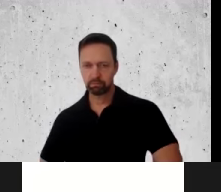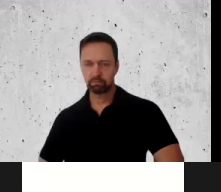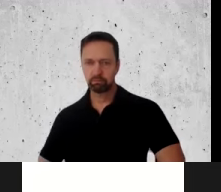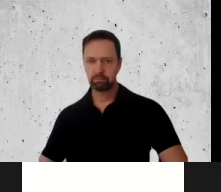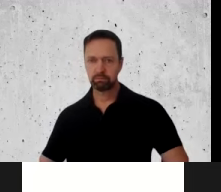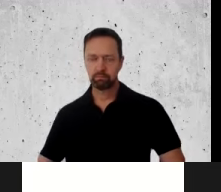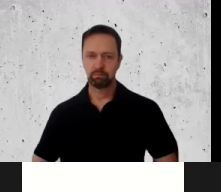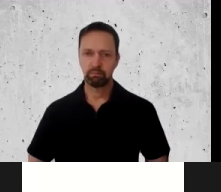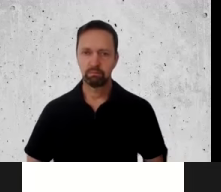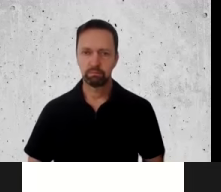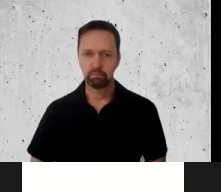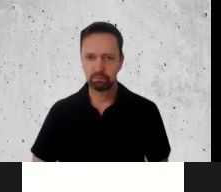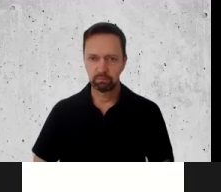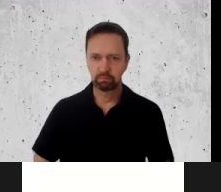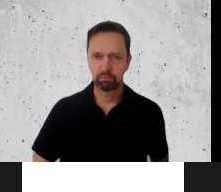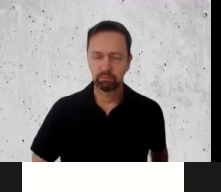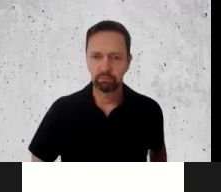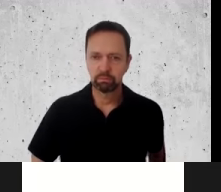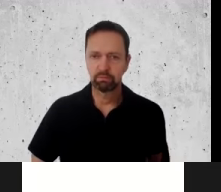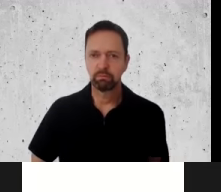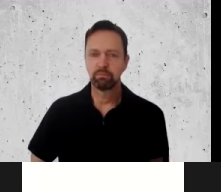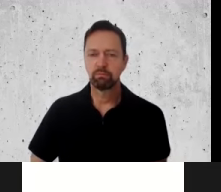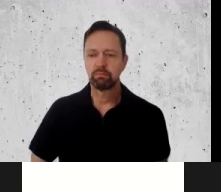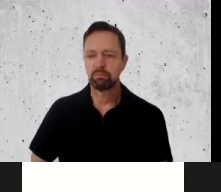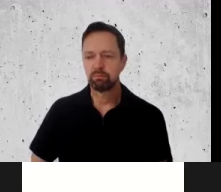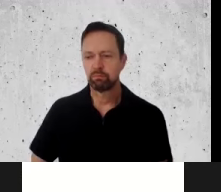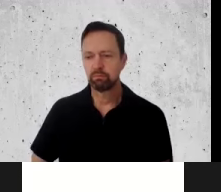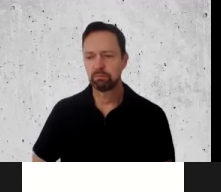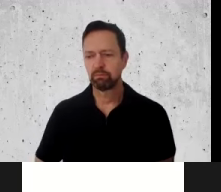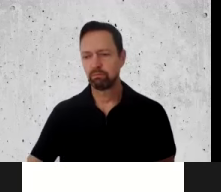do mercado, né? Se a gente pensar, por exemplo, numa situação envolvendo